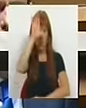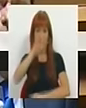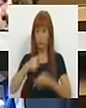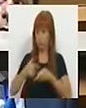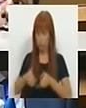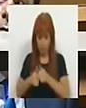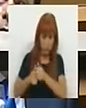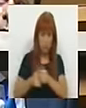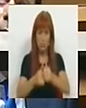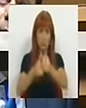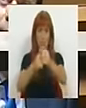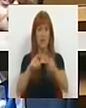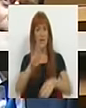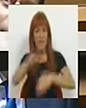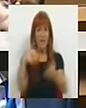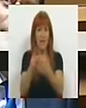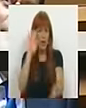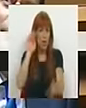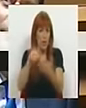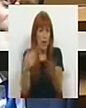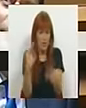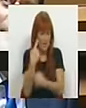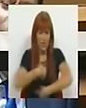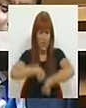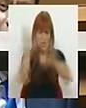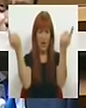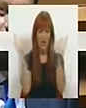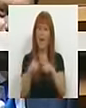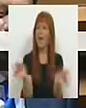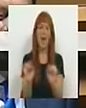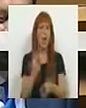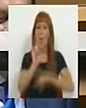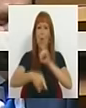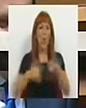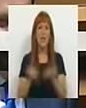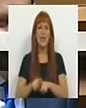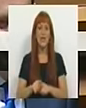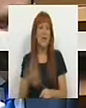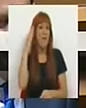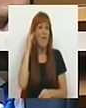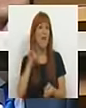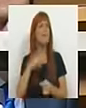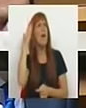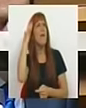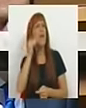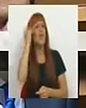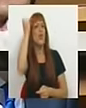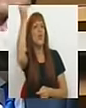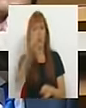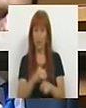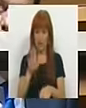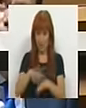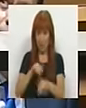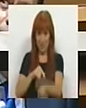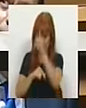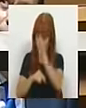Governo está a seguir produza os resultados que estão à vista e não aqueles que é suposto intuir para futuro, porque sobre